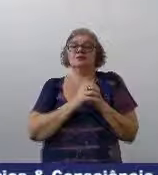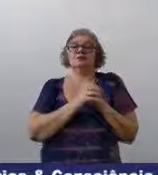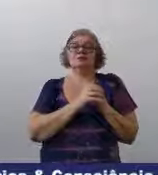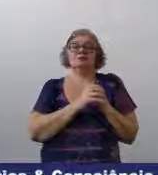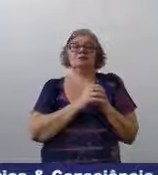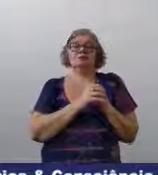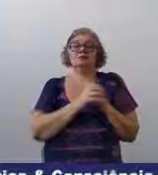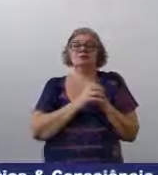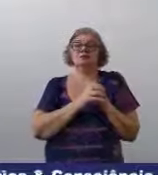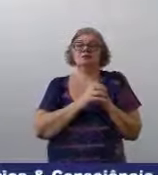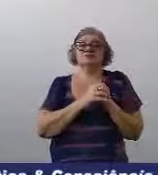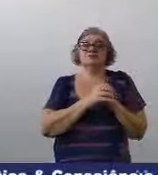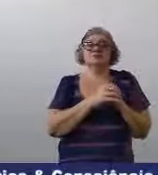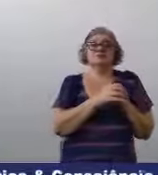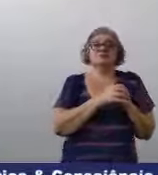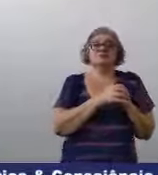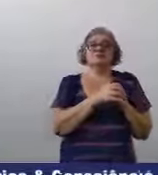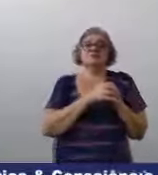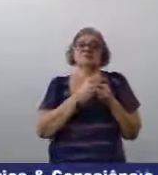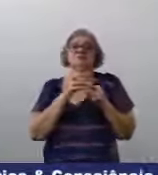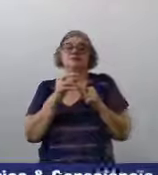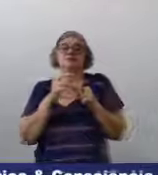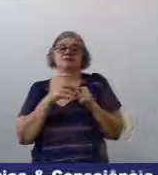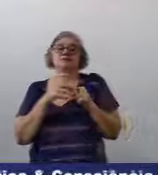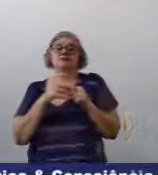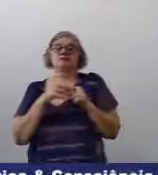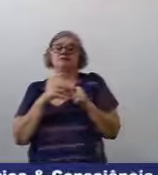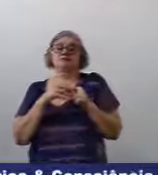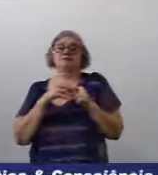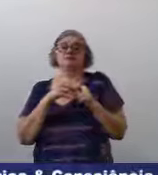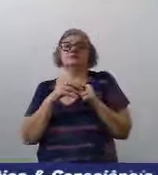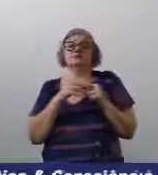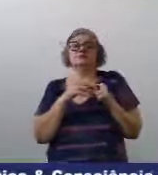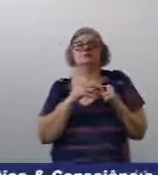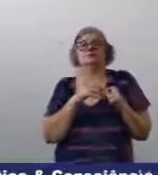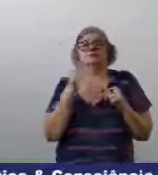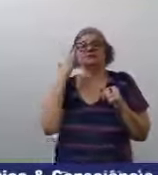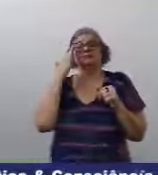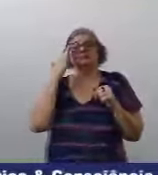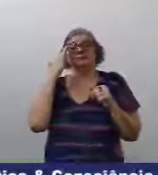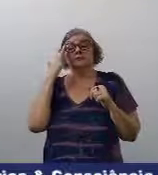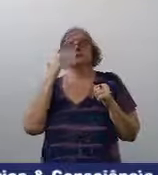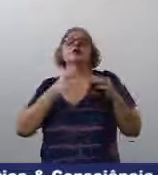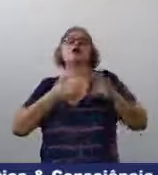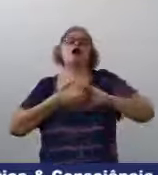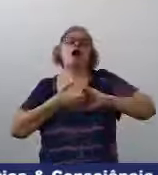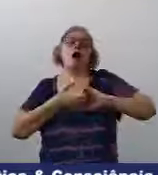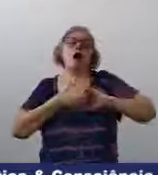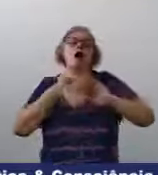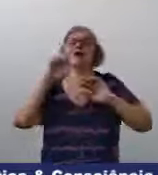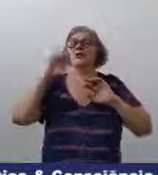da velocidade. Ali a Helena está com a